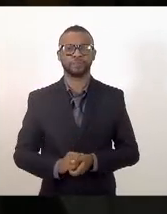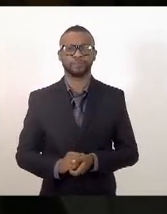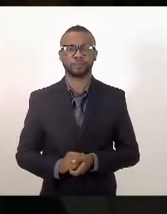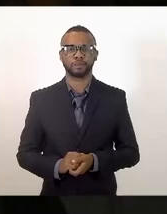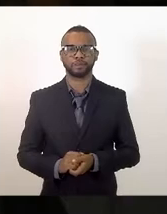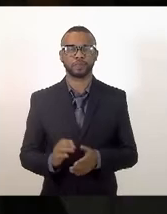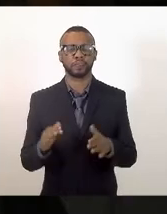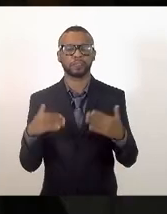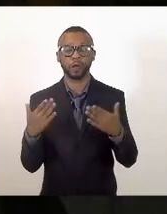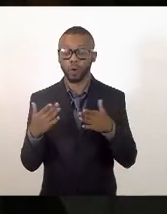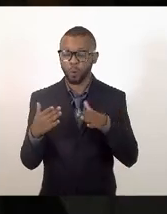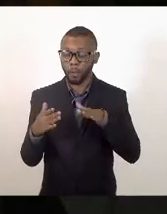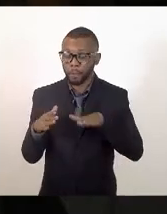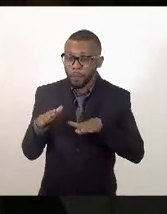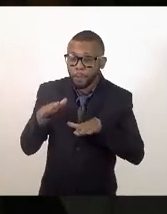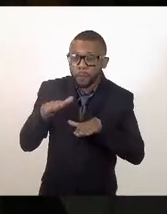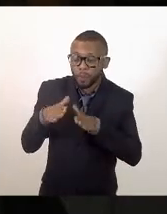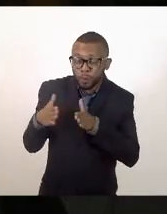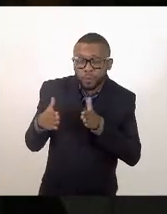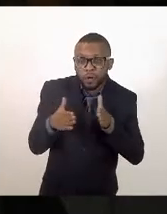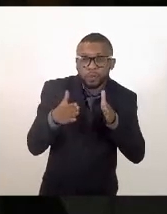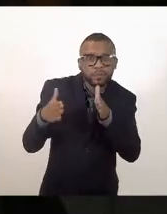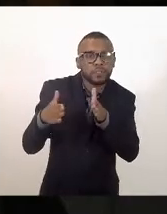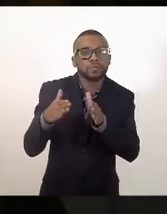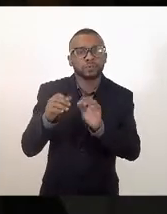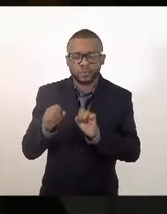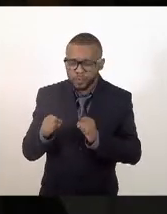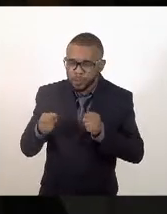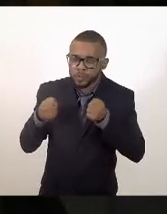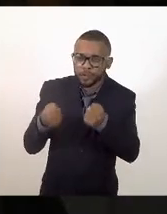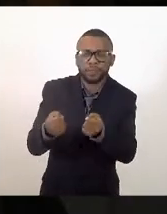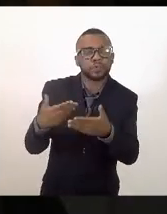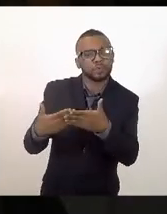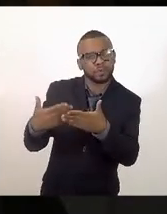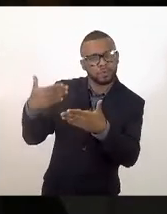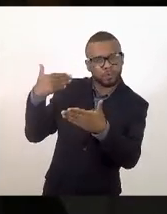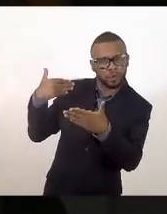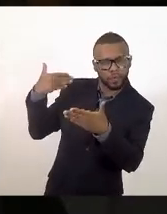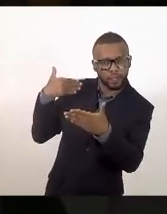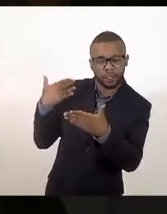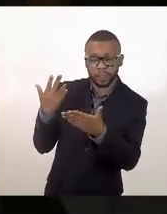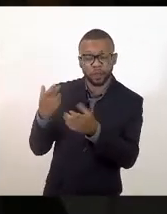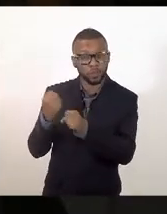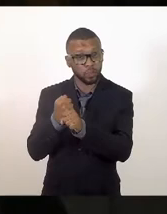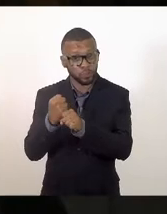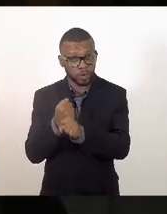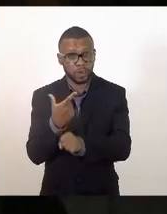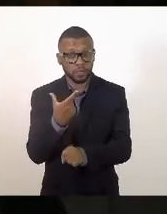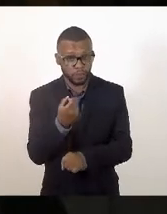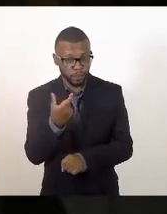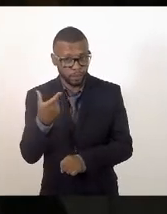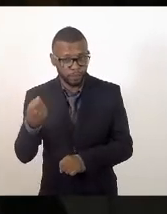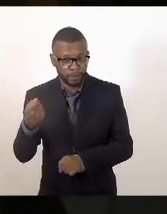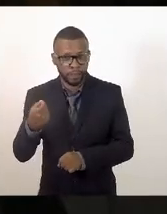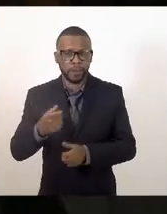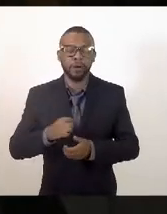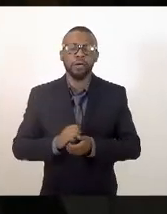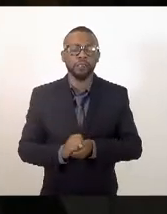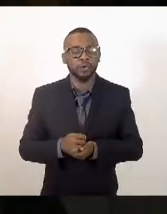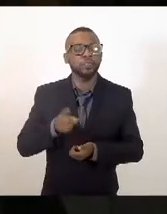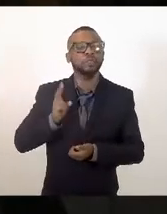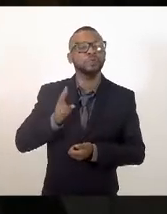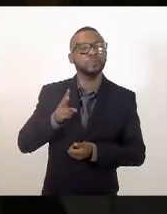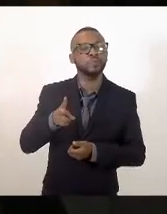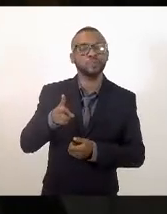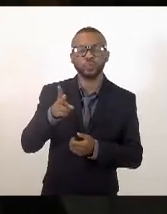o caminho que defendíamos aqui em 2020